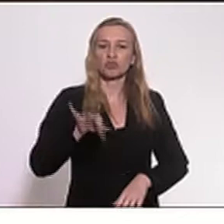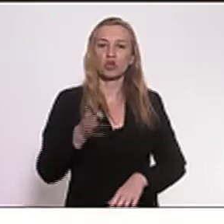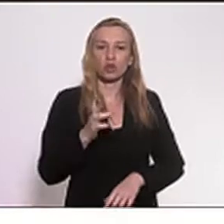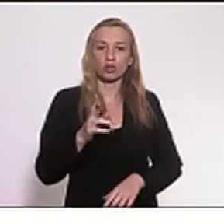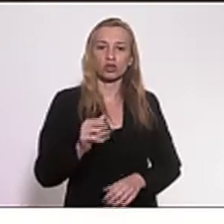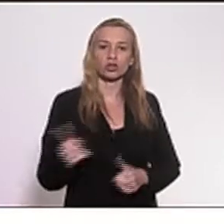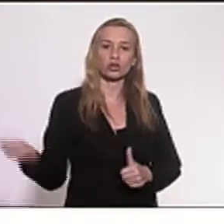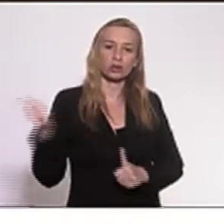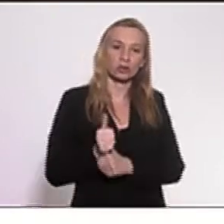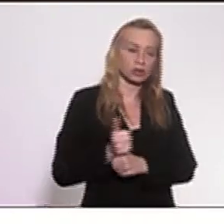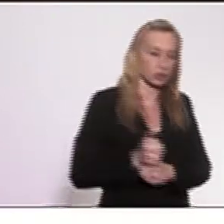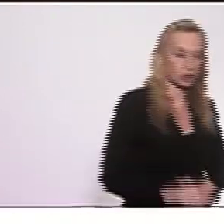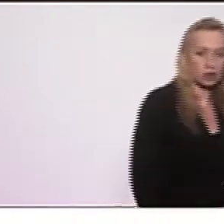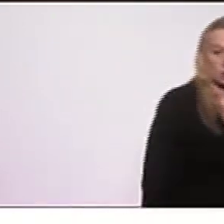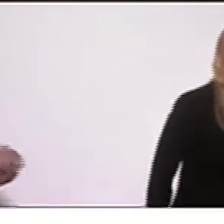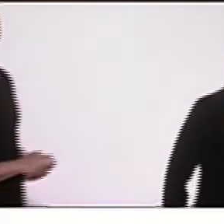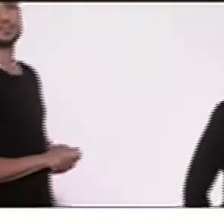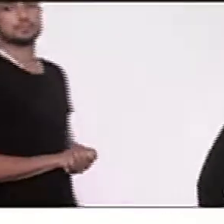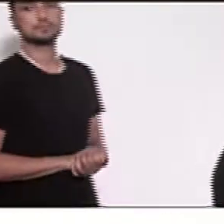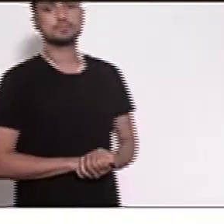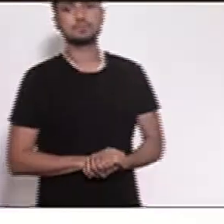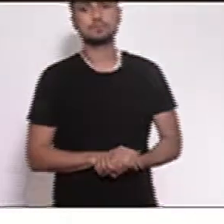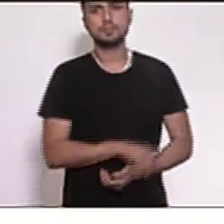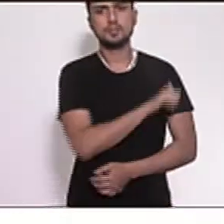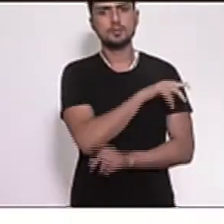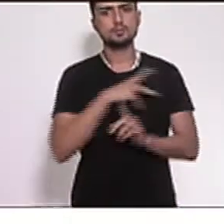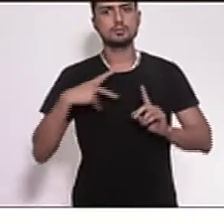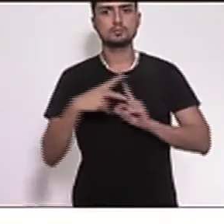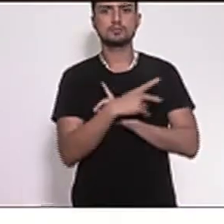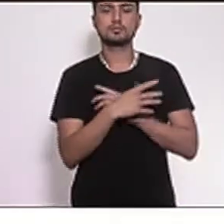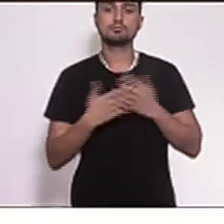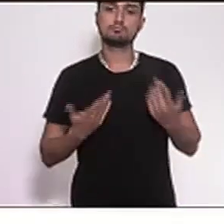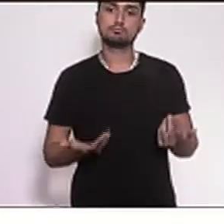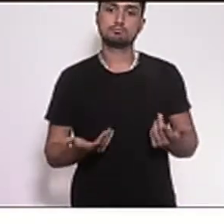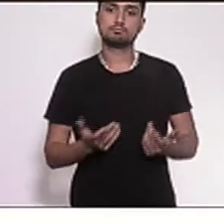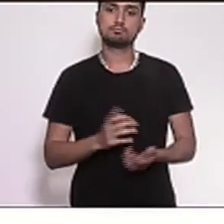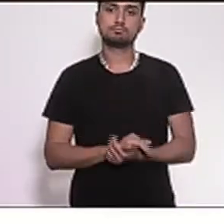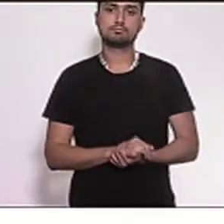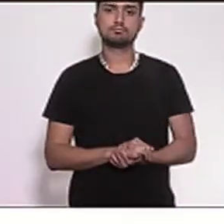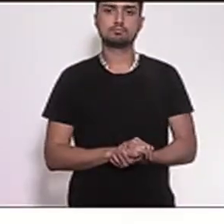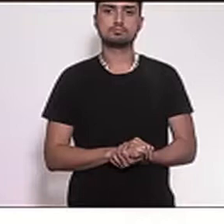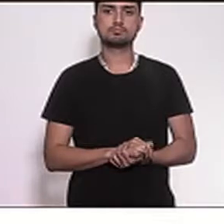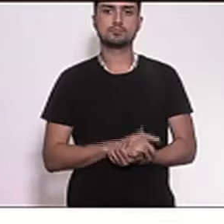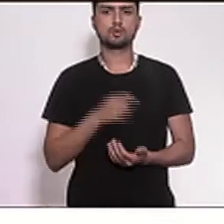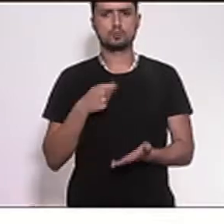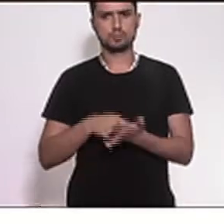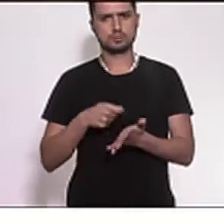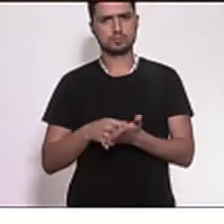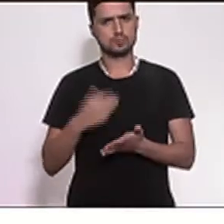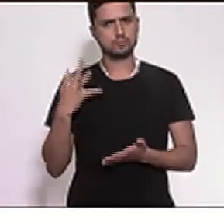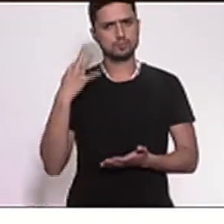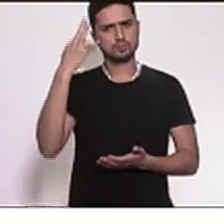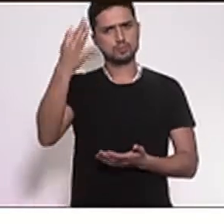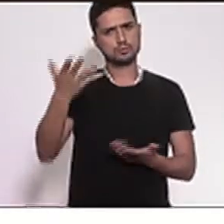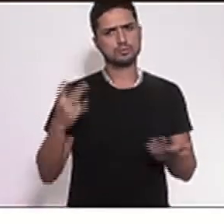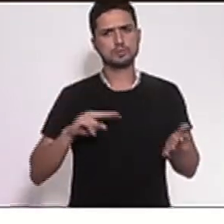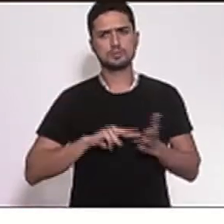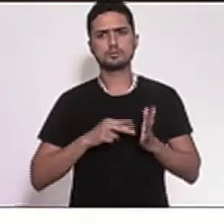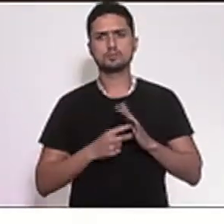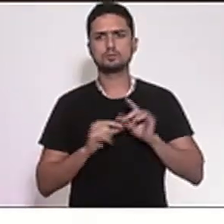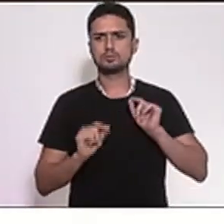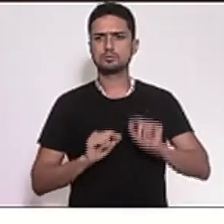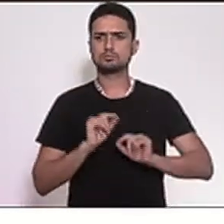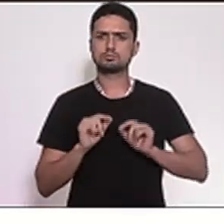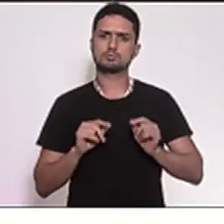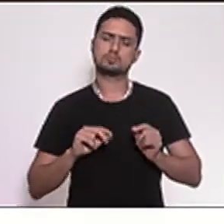isso, o Rio Previdência passou a ter obrigações futuras, ou seja, receitas que seriam do